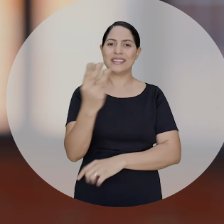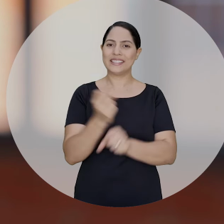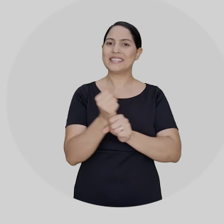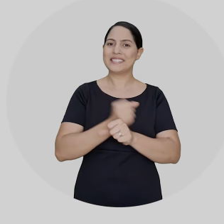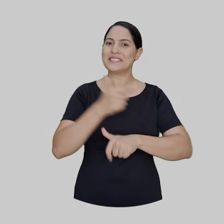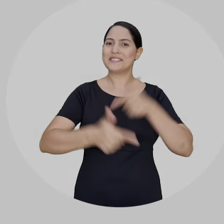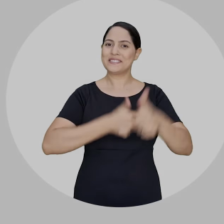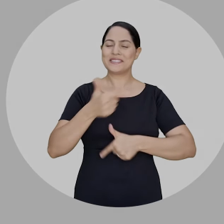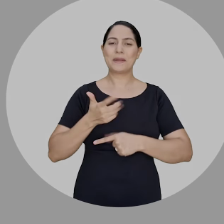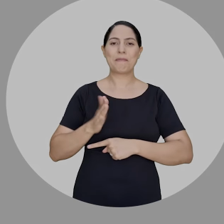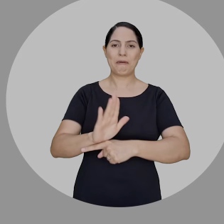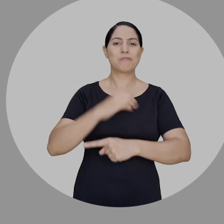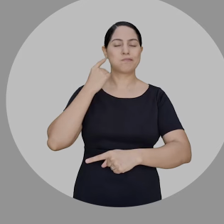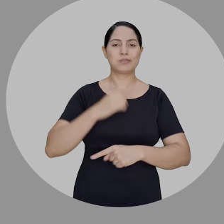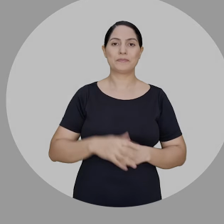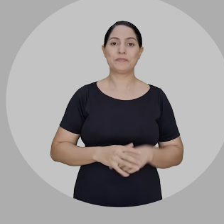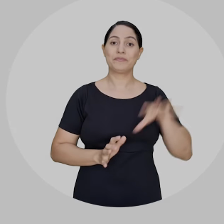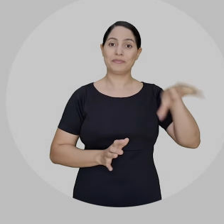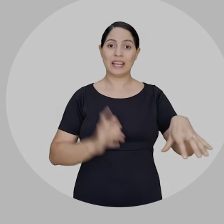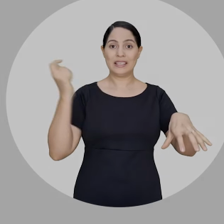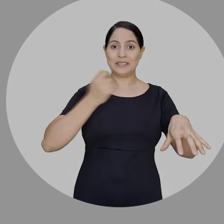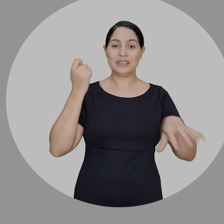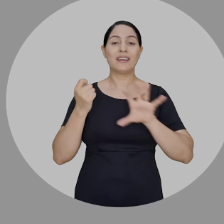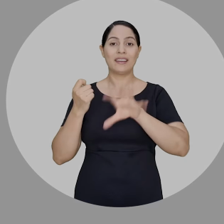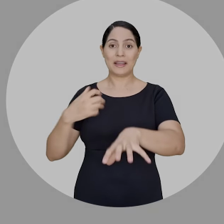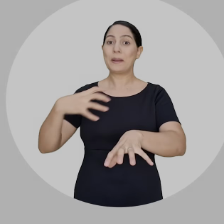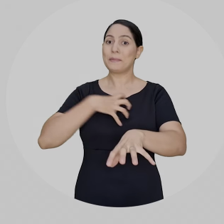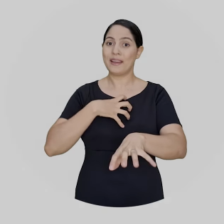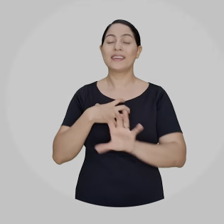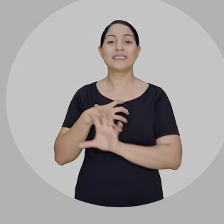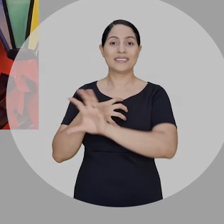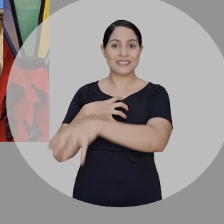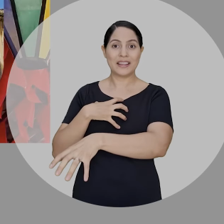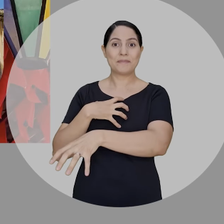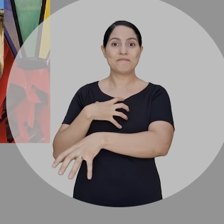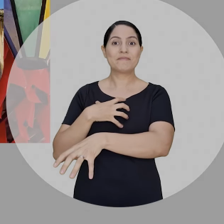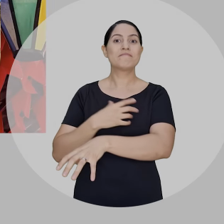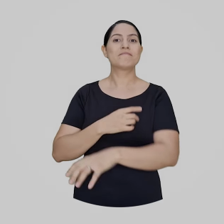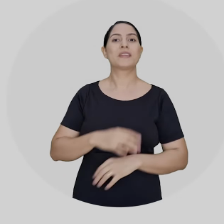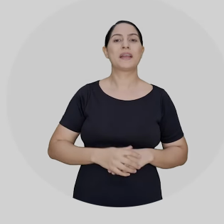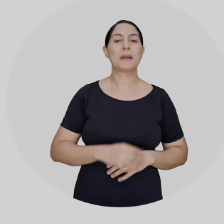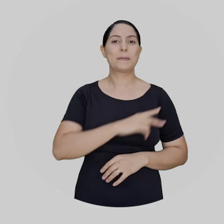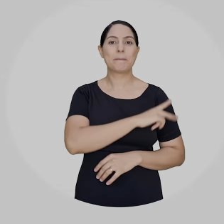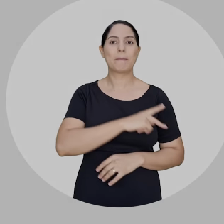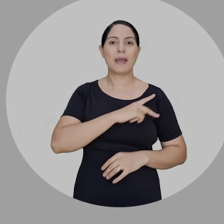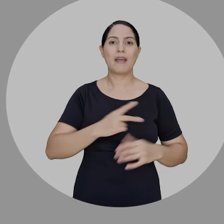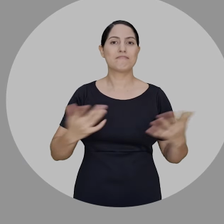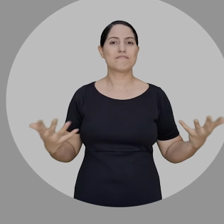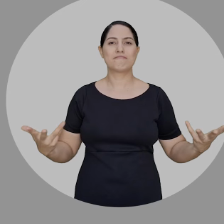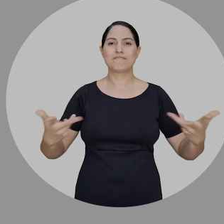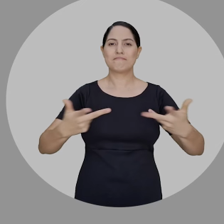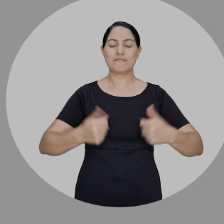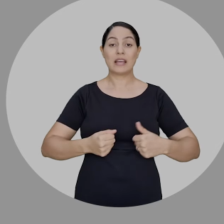advocacia brasileira. A OAB Rio Grande do Sul, a OAB Bahia e a OAB Piauí. O aniversário de 64